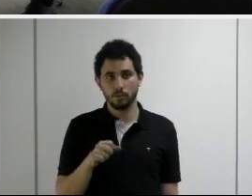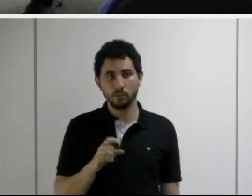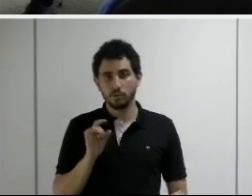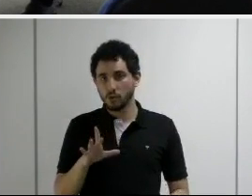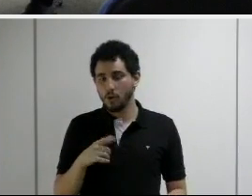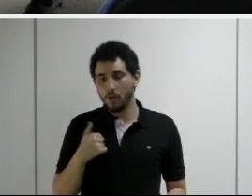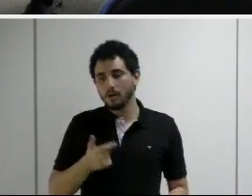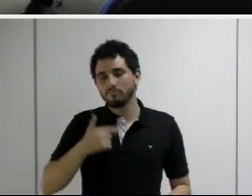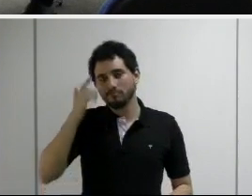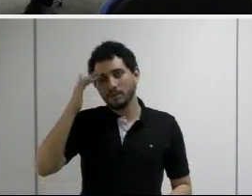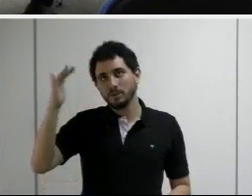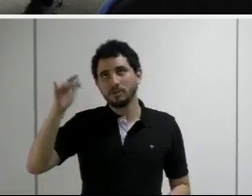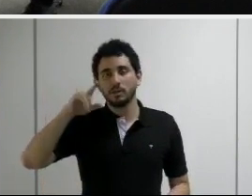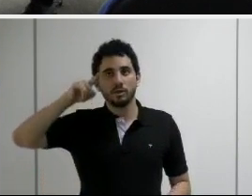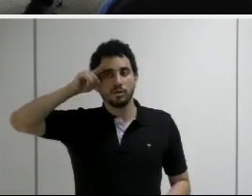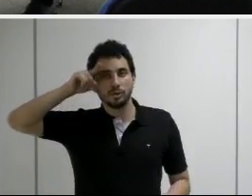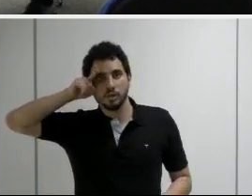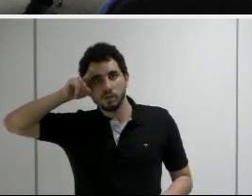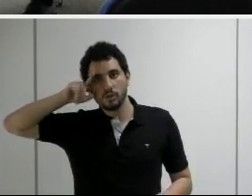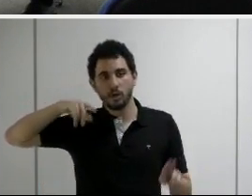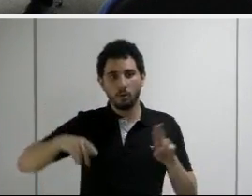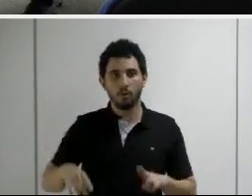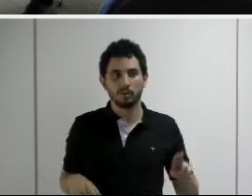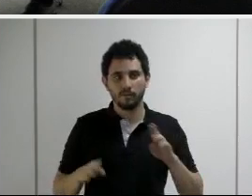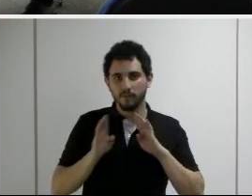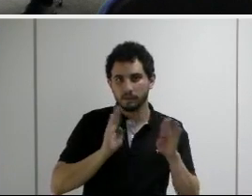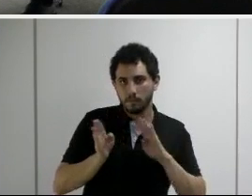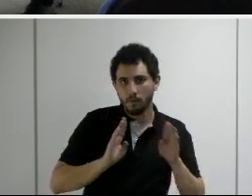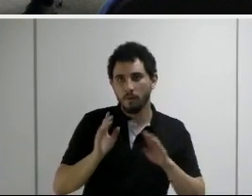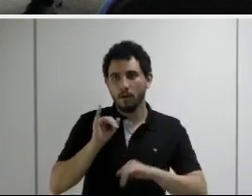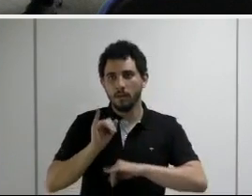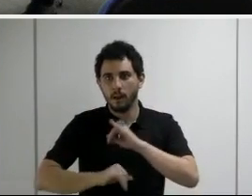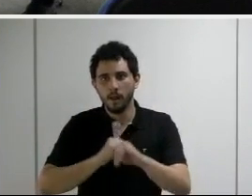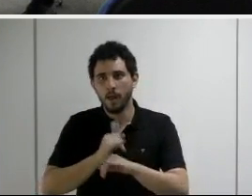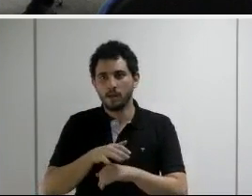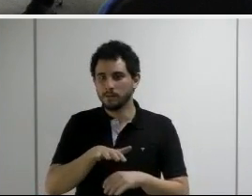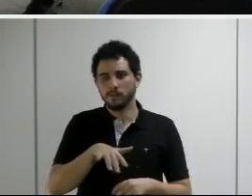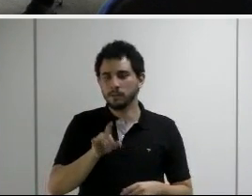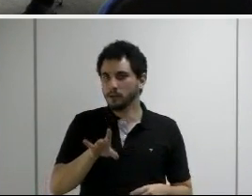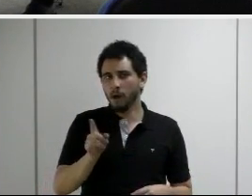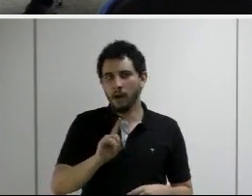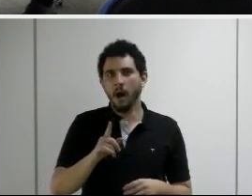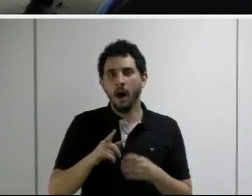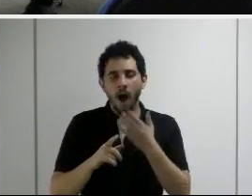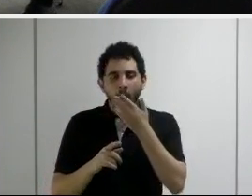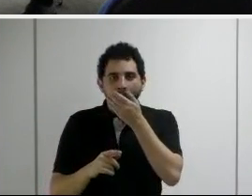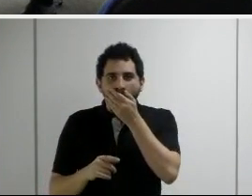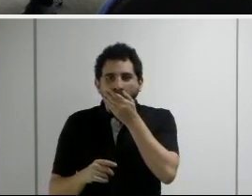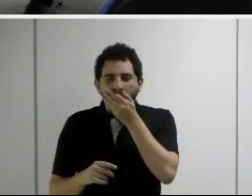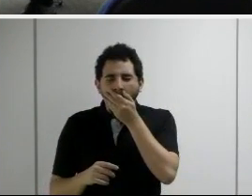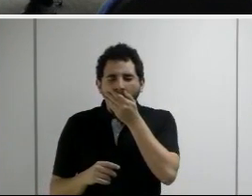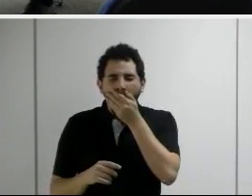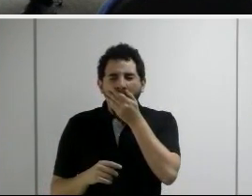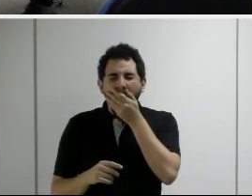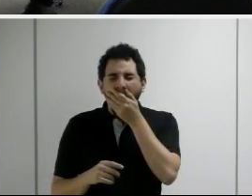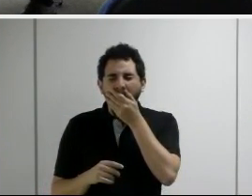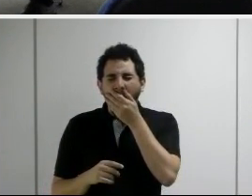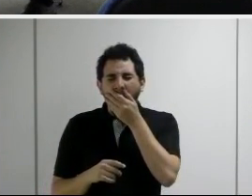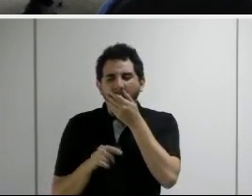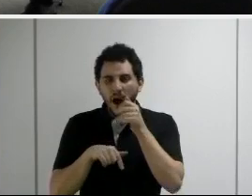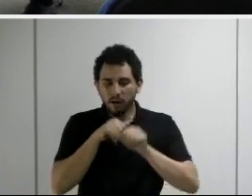gente imagina que é o dia a dia, de você usar redes sociais, usar a internet, etc, etc. Então, essa mudança de paradigma é que mostra